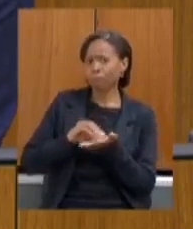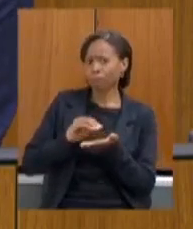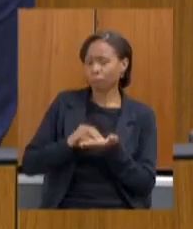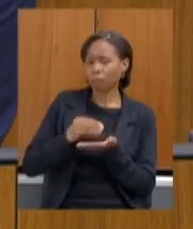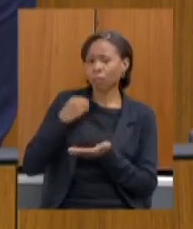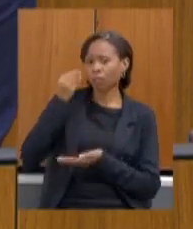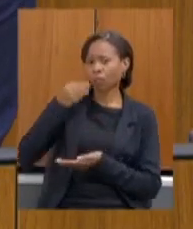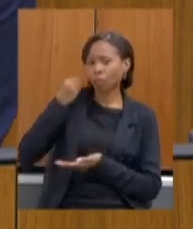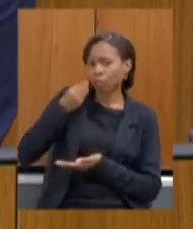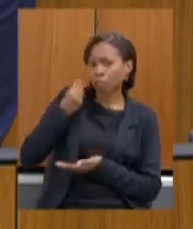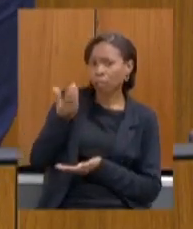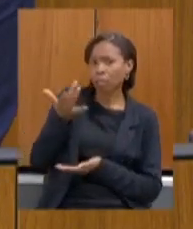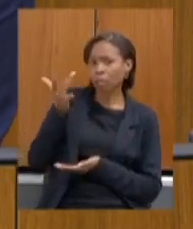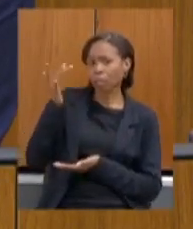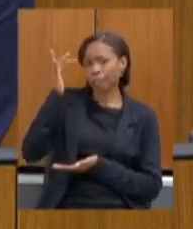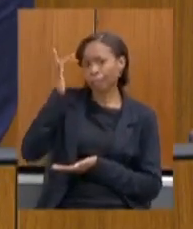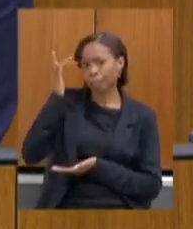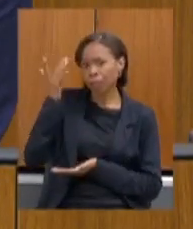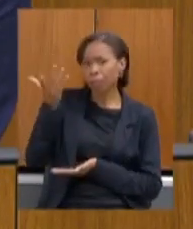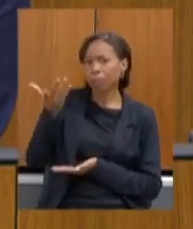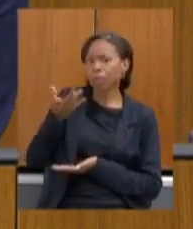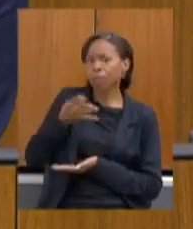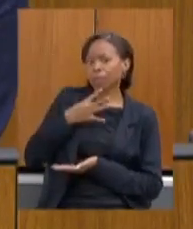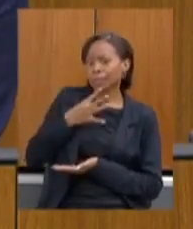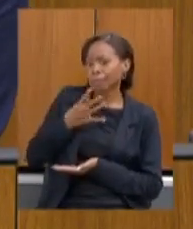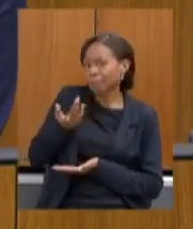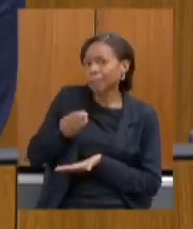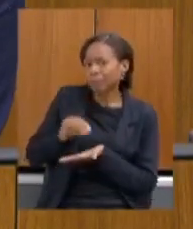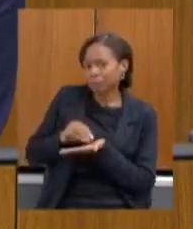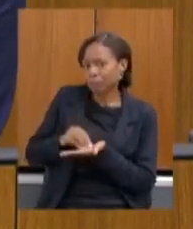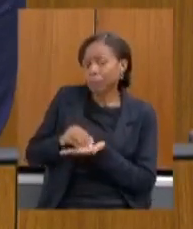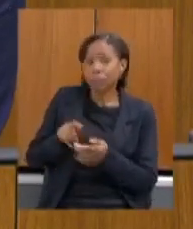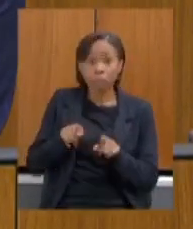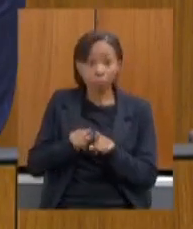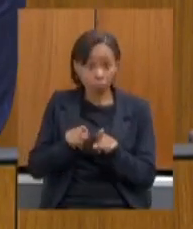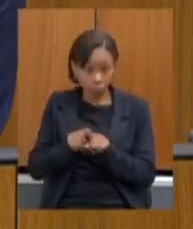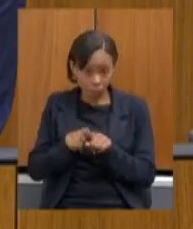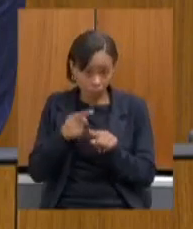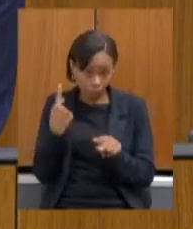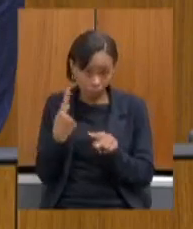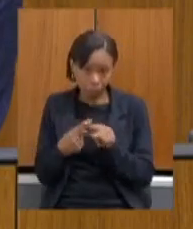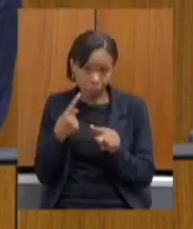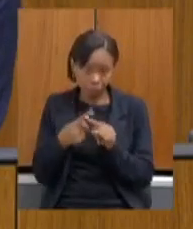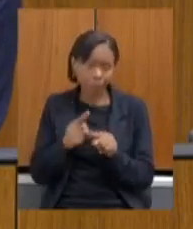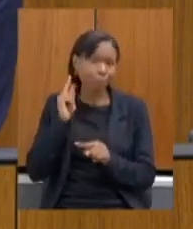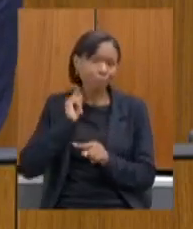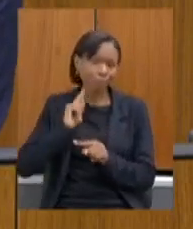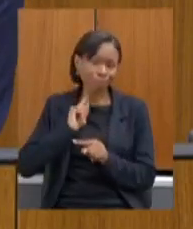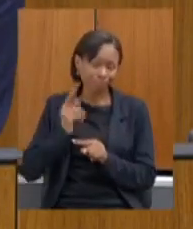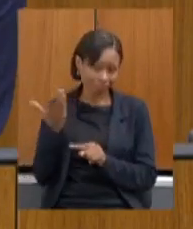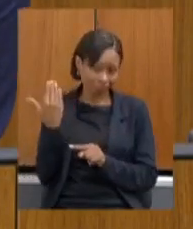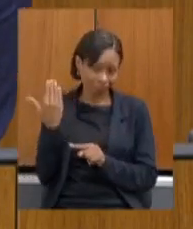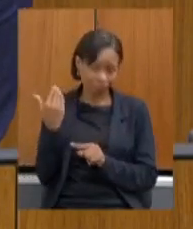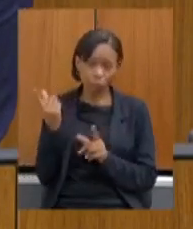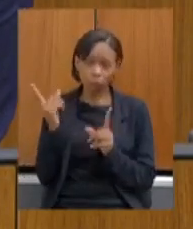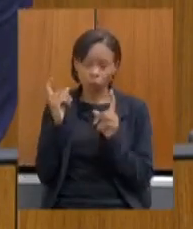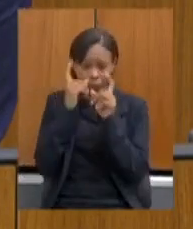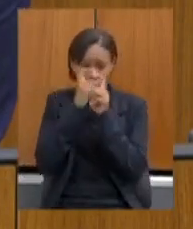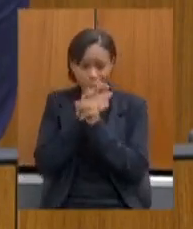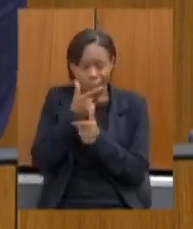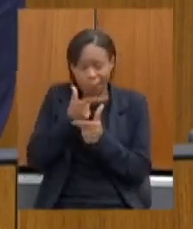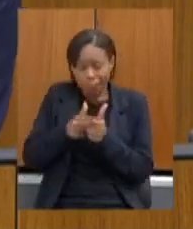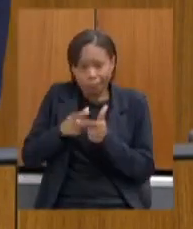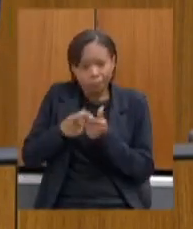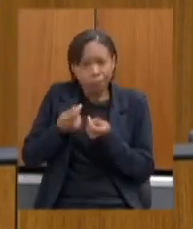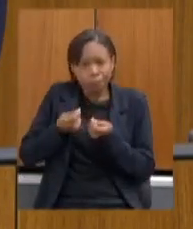E também pela situação difícil, econômica, extremamente difícil que o Estado estava sendo entregue